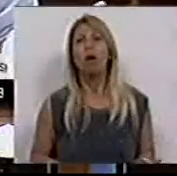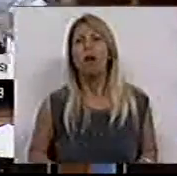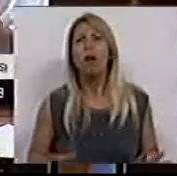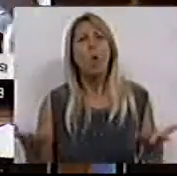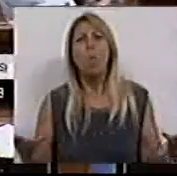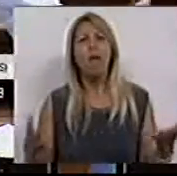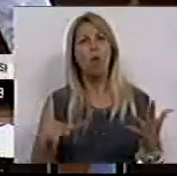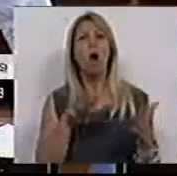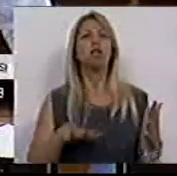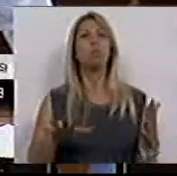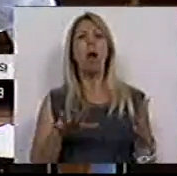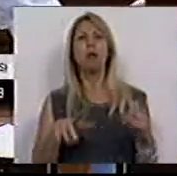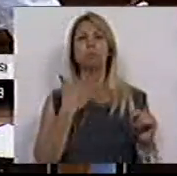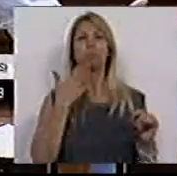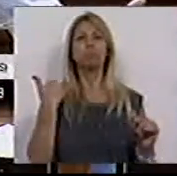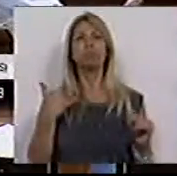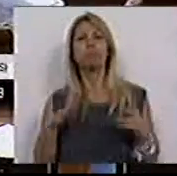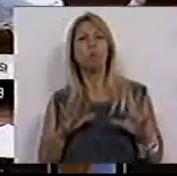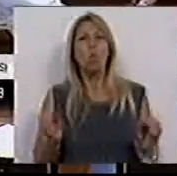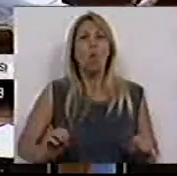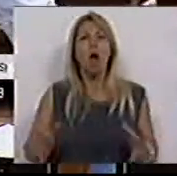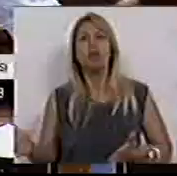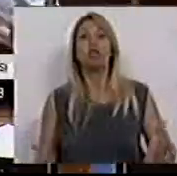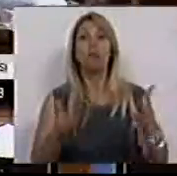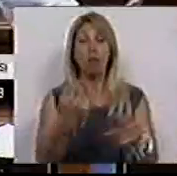neste espaço em branco, sem qualquer estratégia, porque o Tribunal